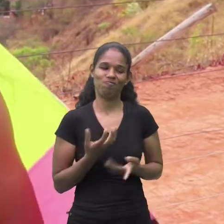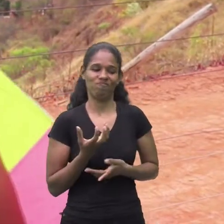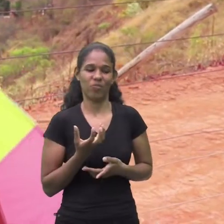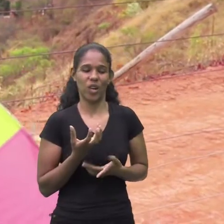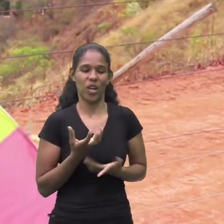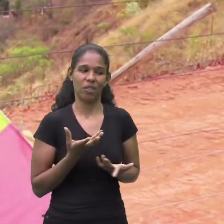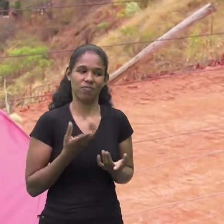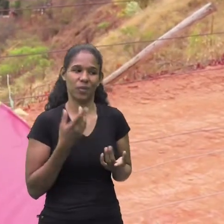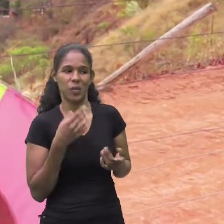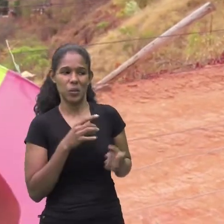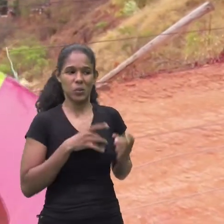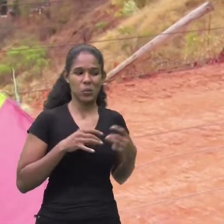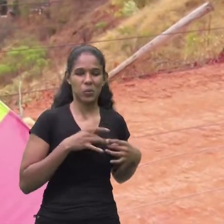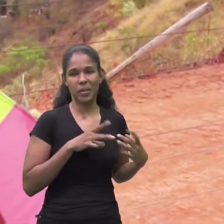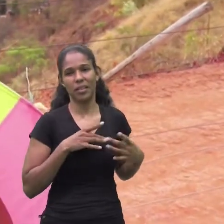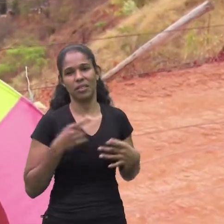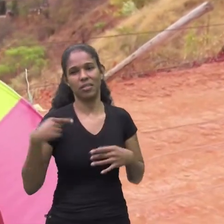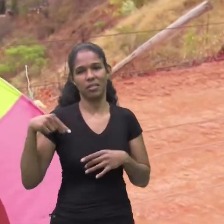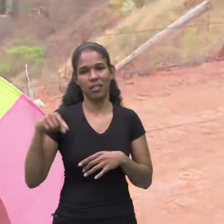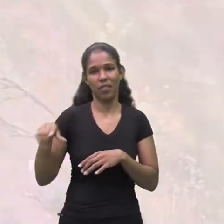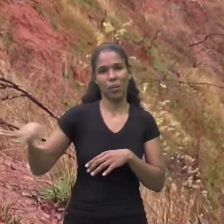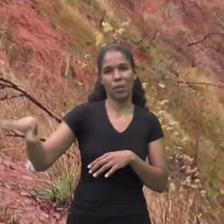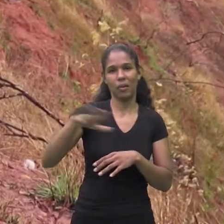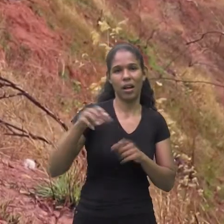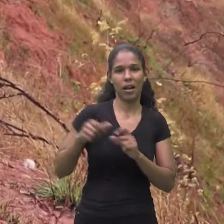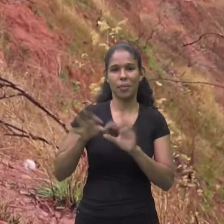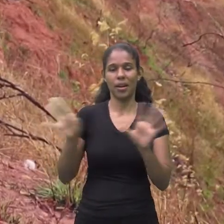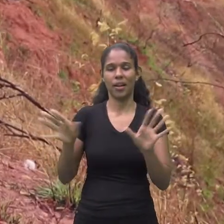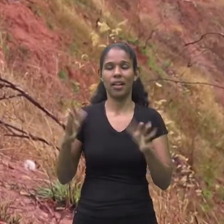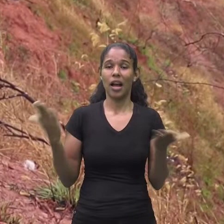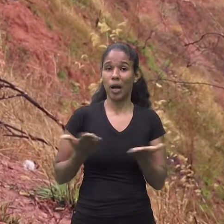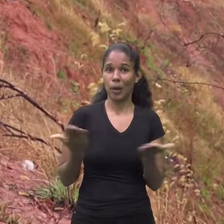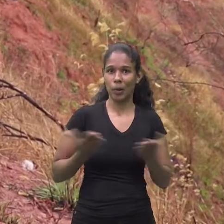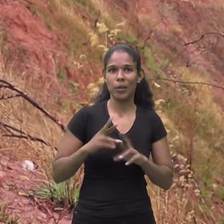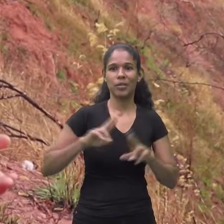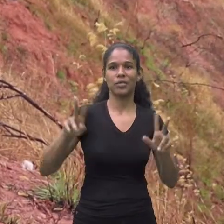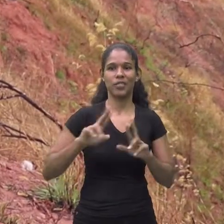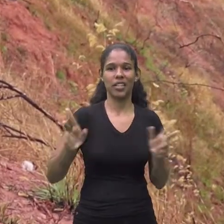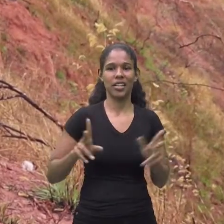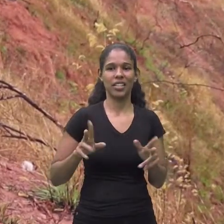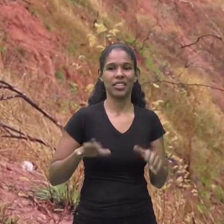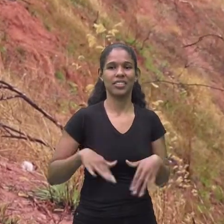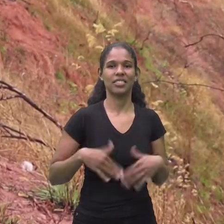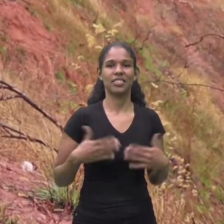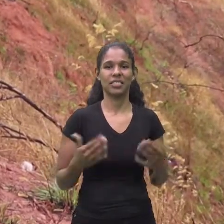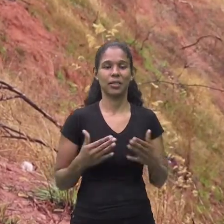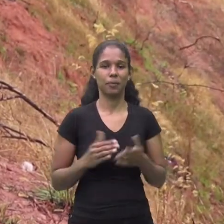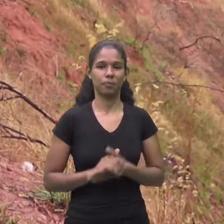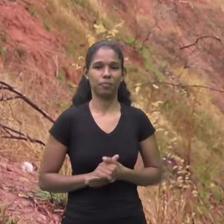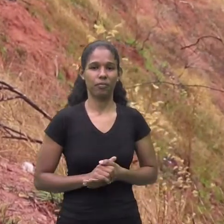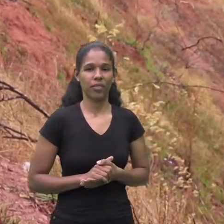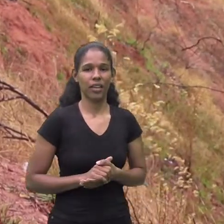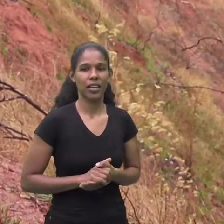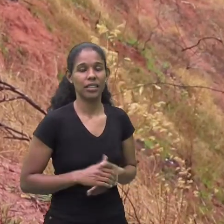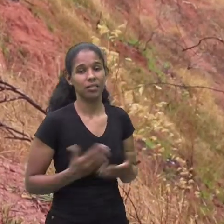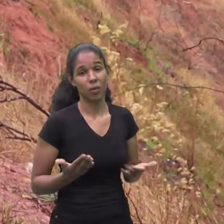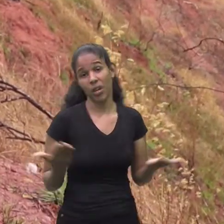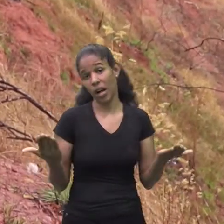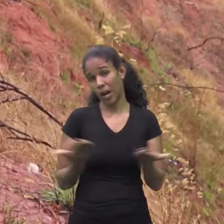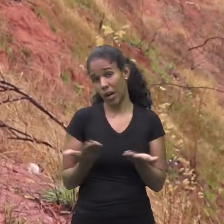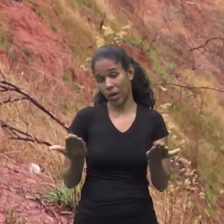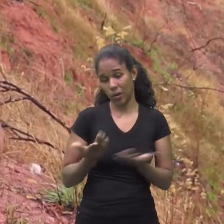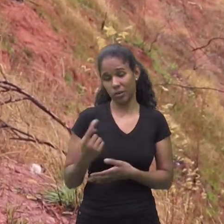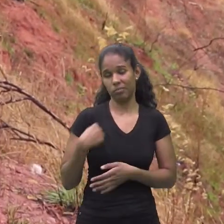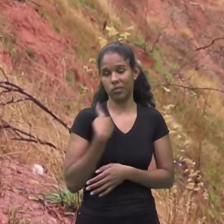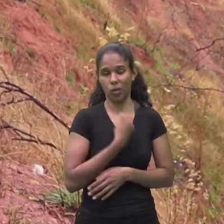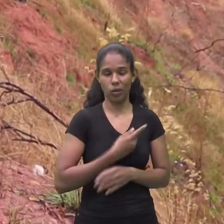fica minha alegria pra lá. É legal isso aí. Legal. Então, tropinha, nós estamos voltando porque acabamos, né? O horário não bate, mas é